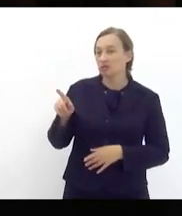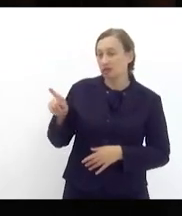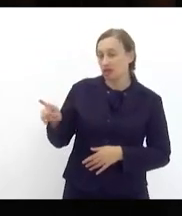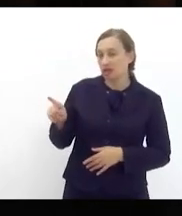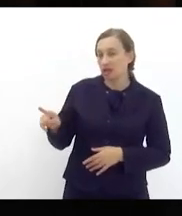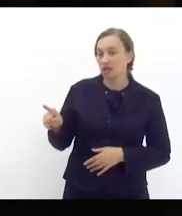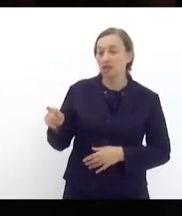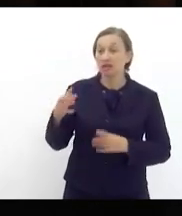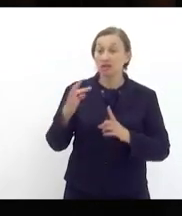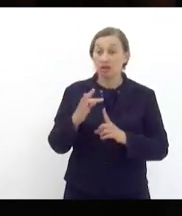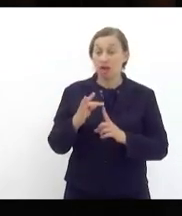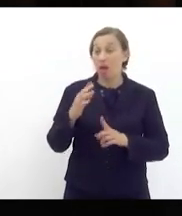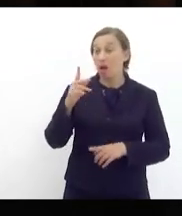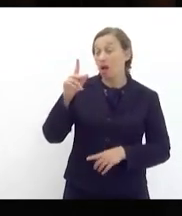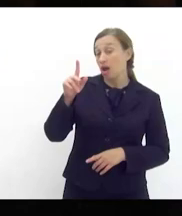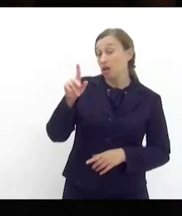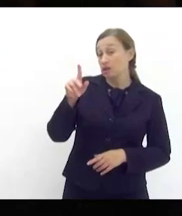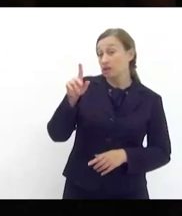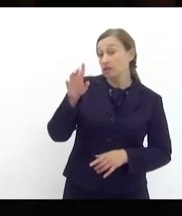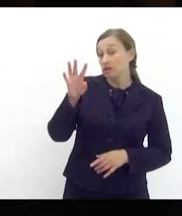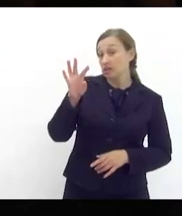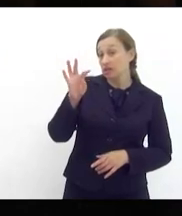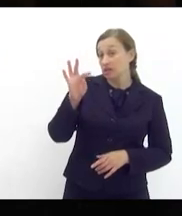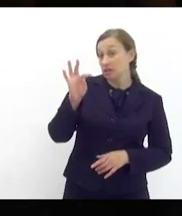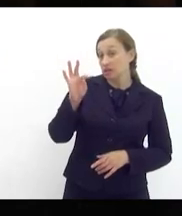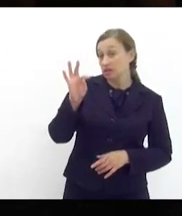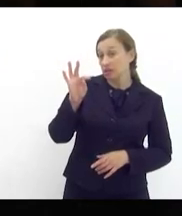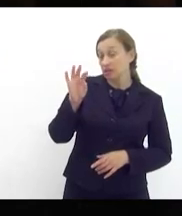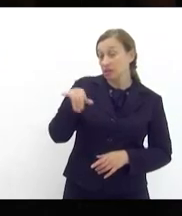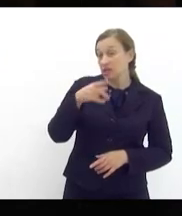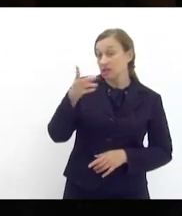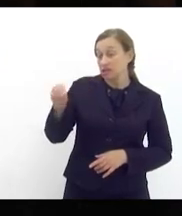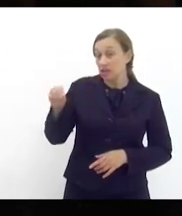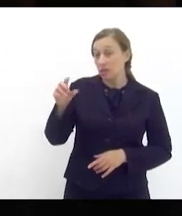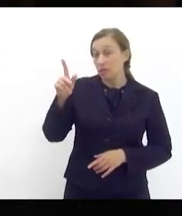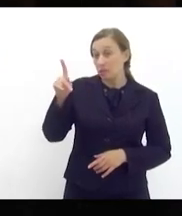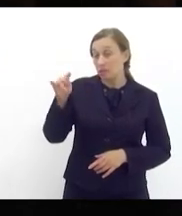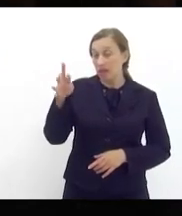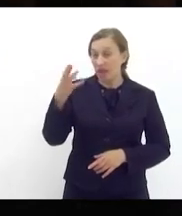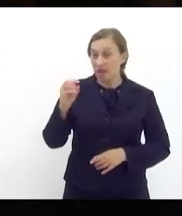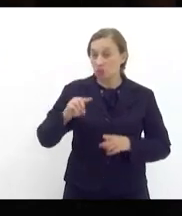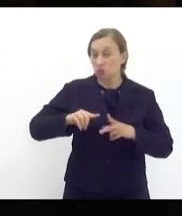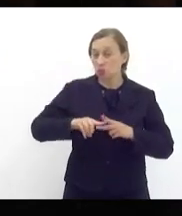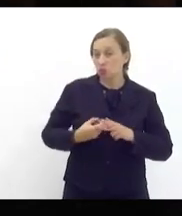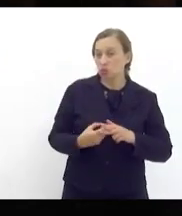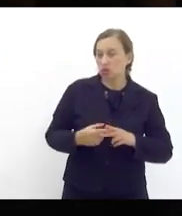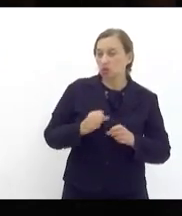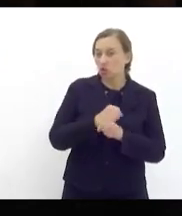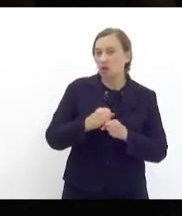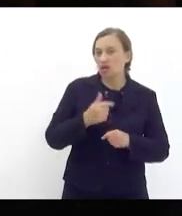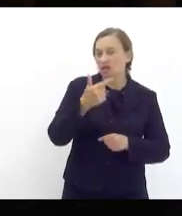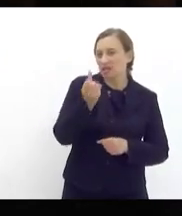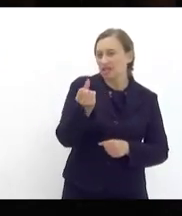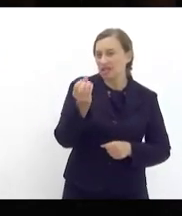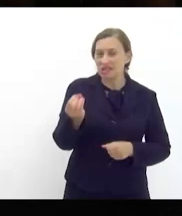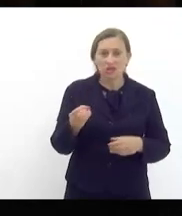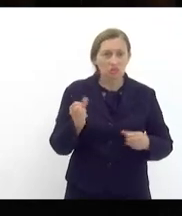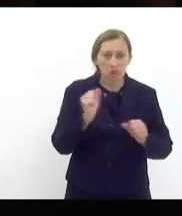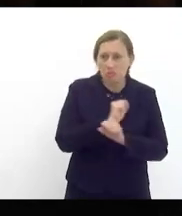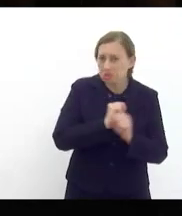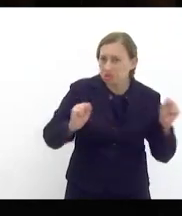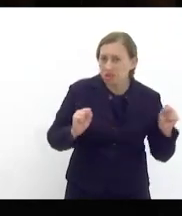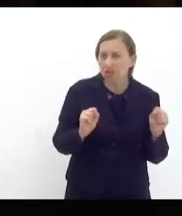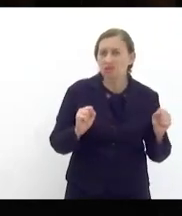em Teresópolis, tem ali a sua manutenção desde a década de 60. Então, não é possível